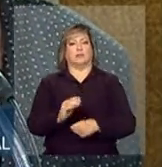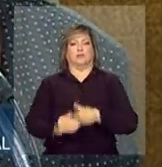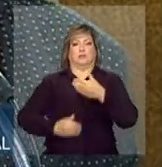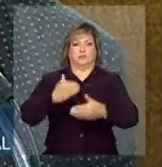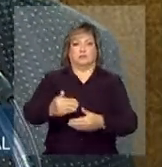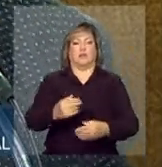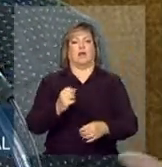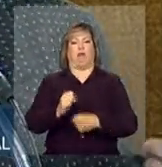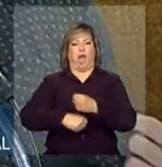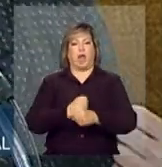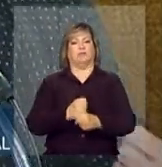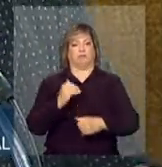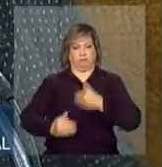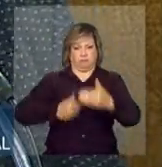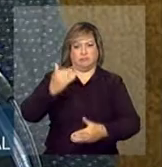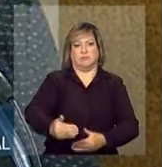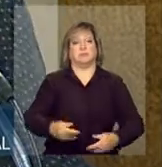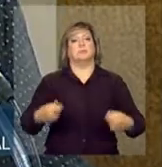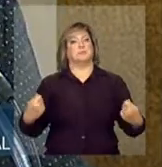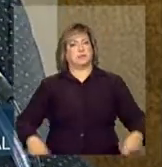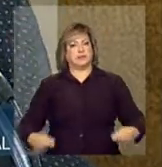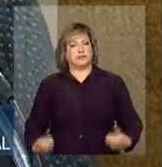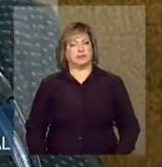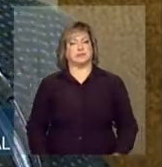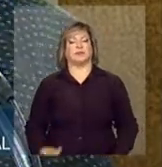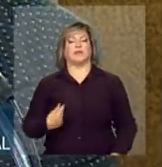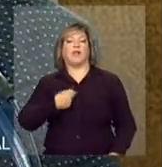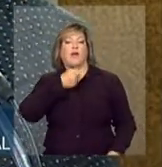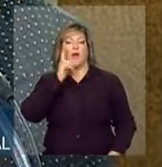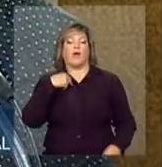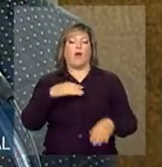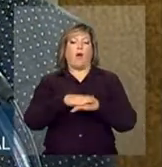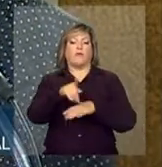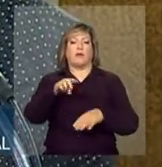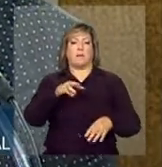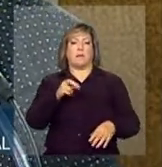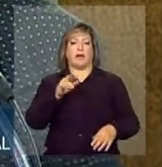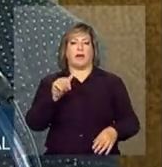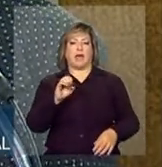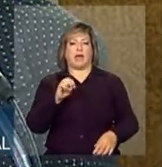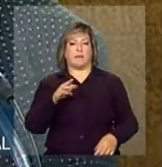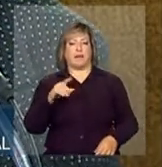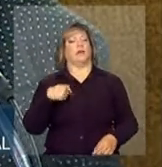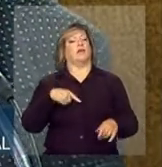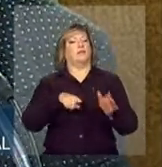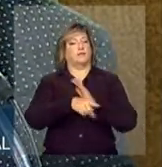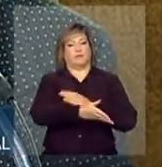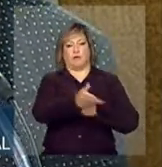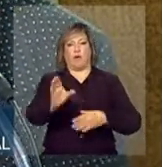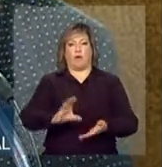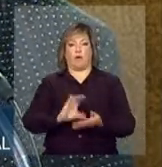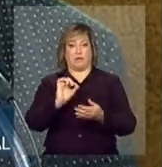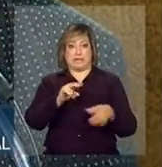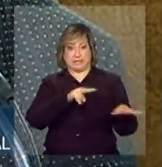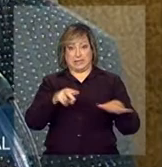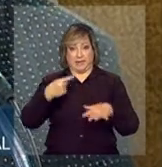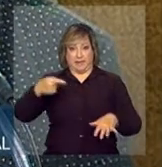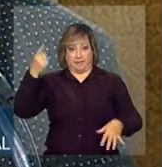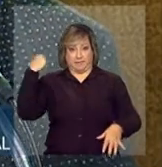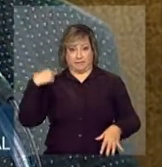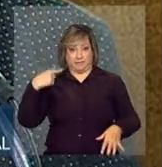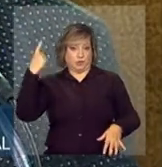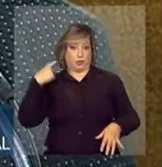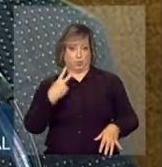mais. Eu comentava ontem com a Maria Emília, queria aproveitar e comentar com os nossos conselheiros, a semana